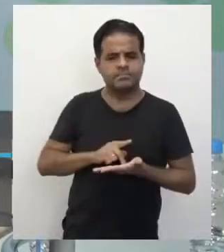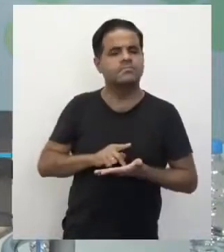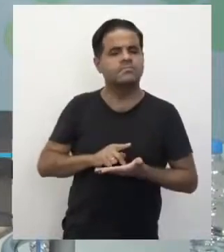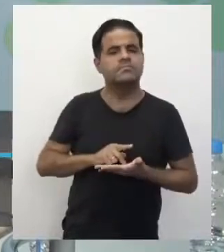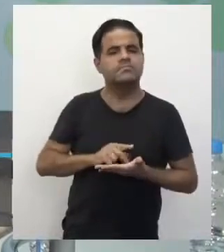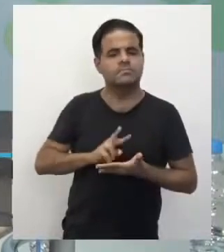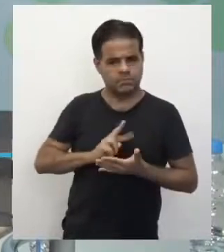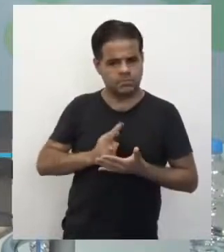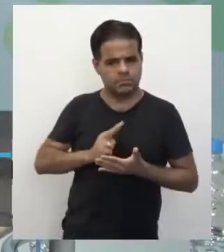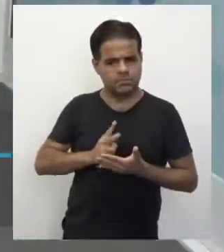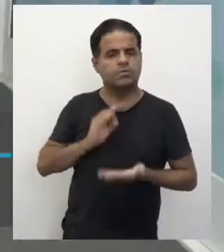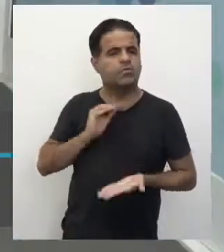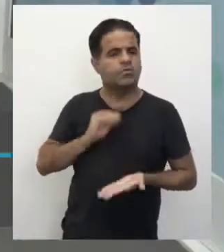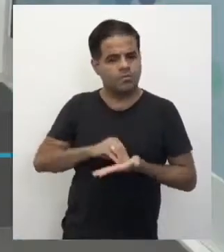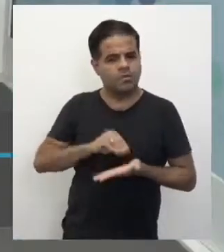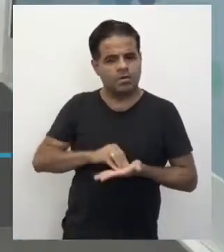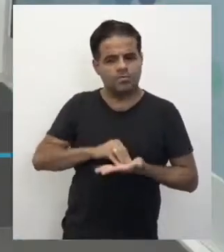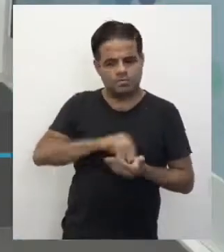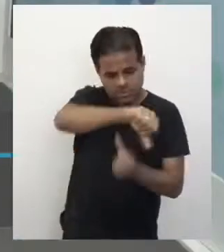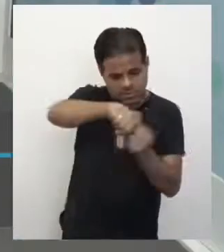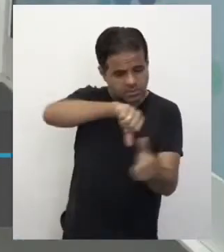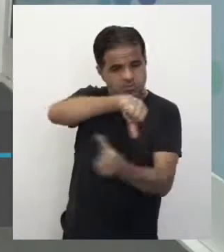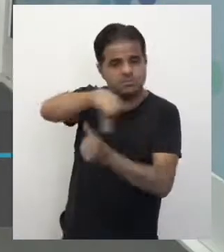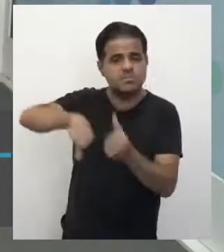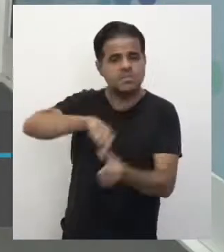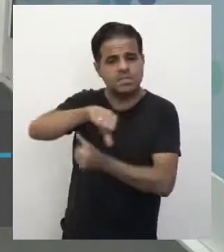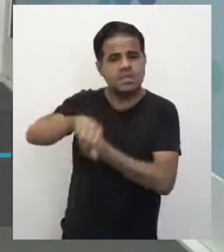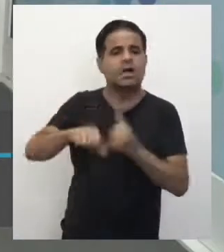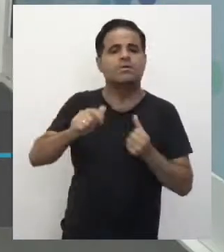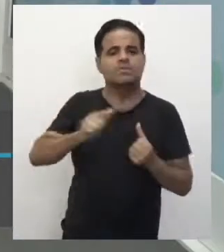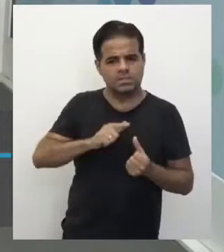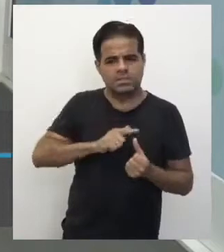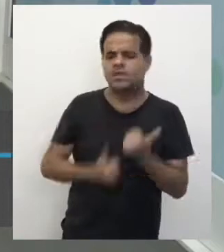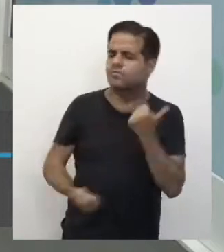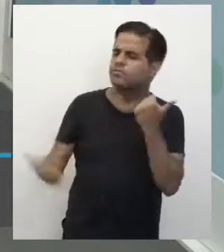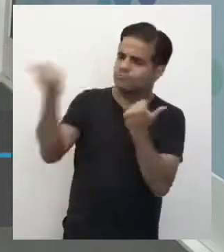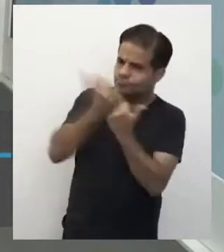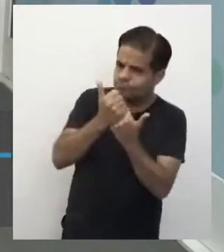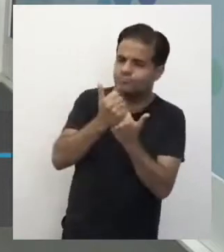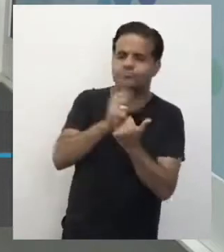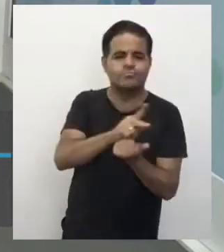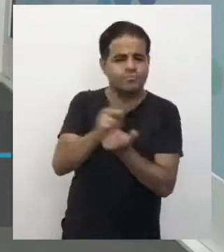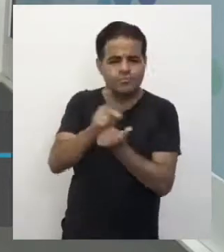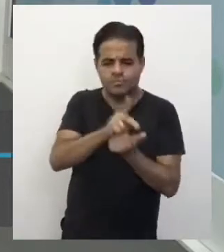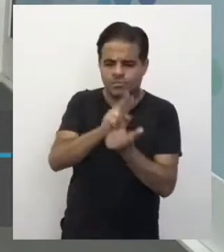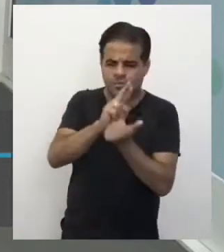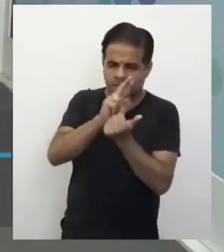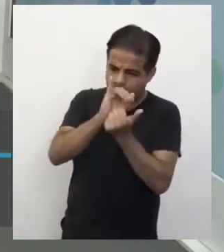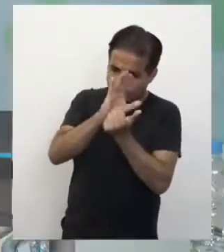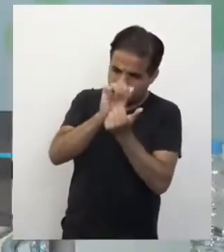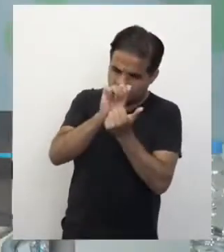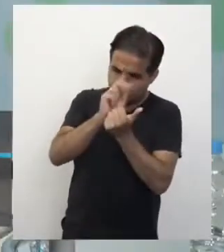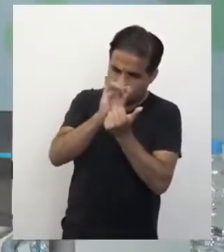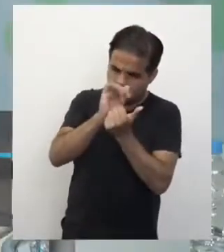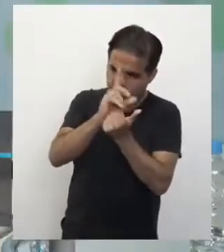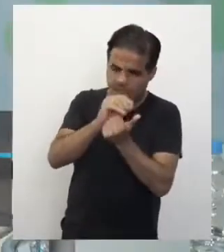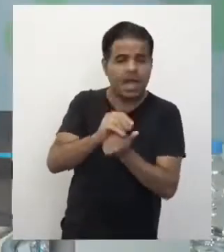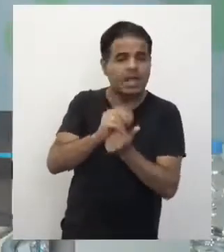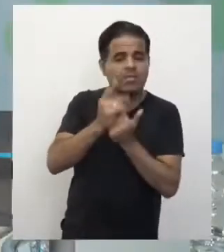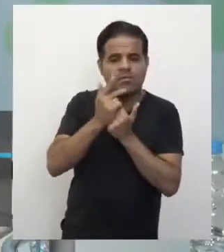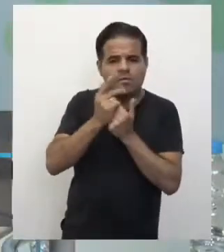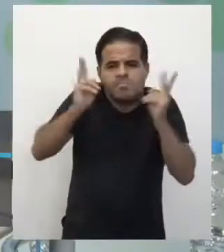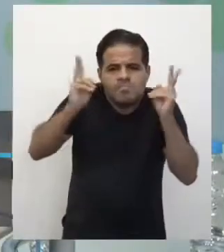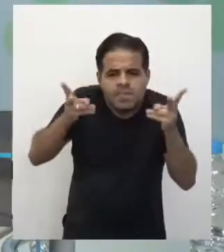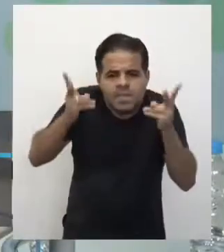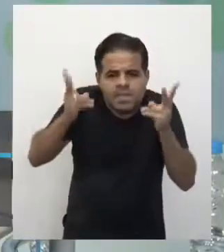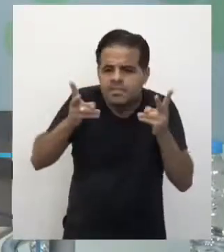os barcos que faltou nessa transformação, houveram substituições, o professor Ricardo disse que os barcos não são os